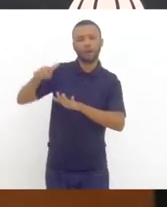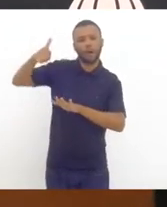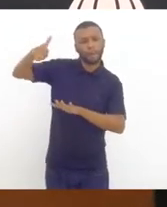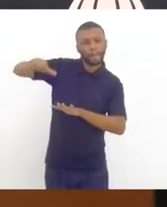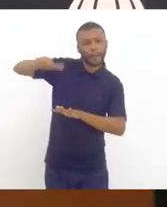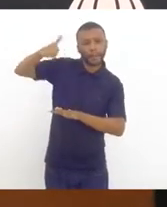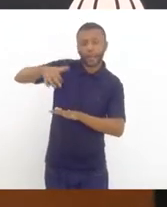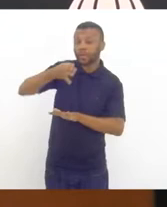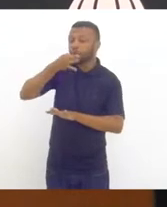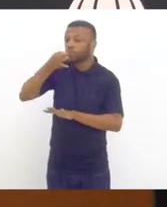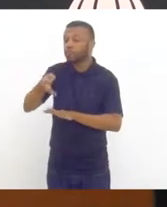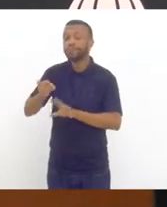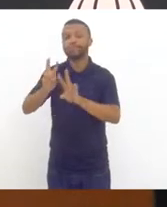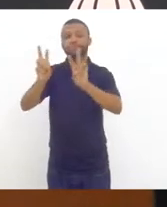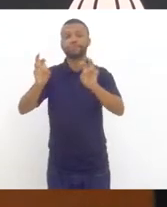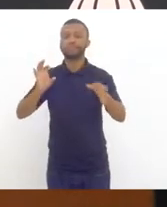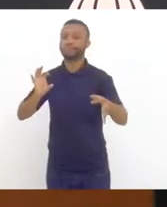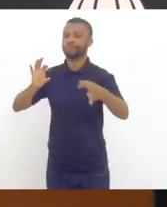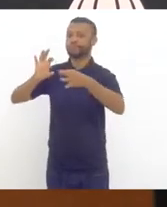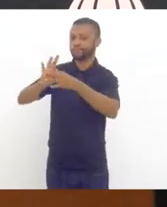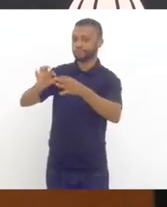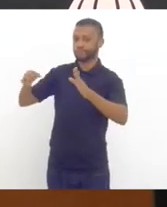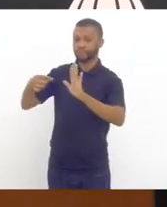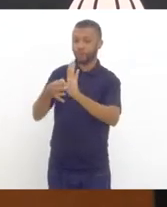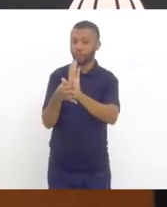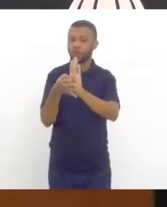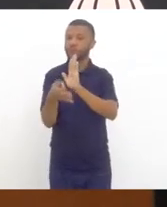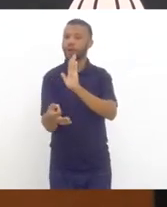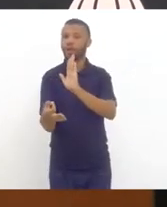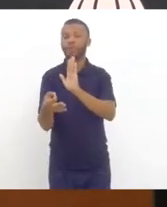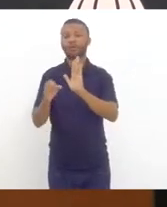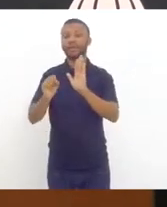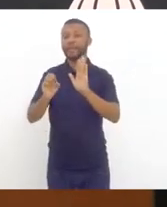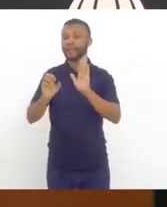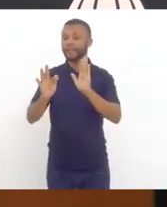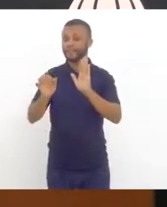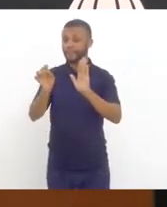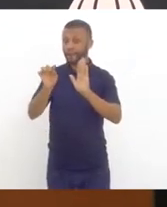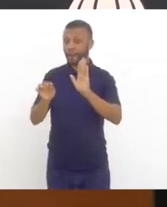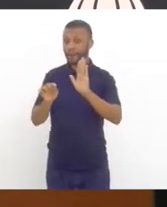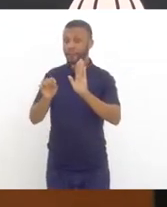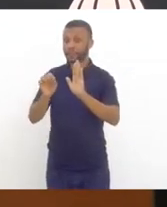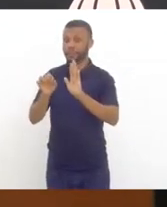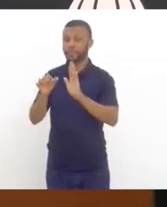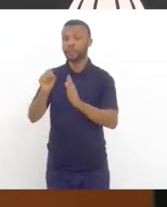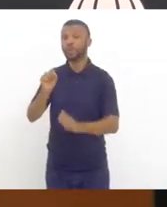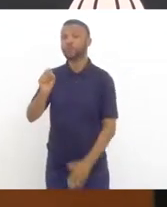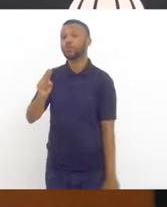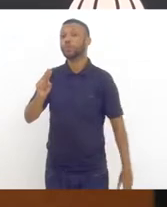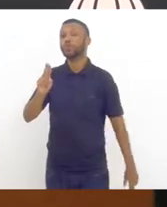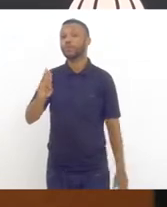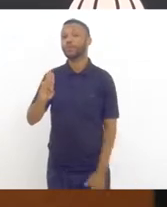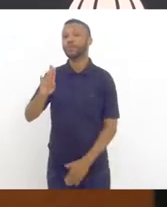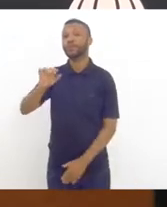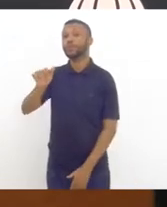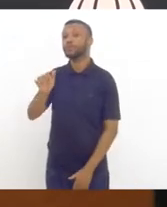sobre esse tema, o parecer Cefaz Subjur, número 84, de